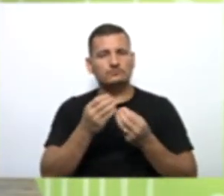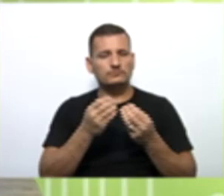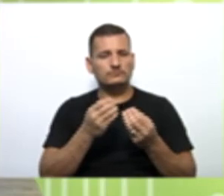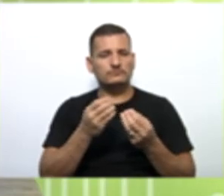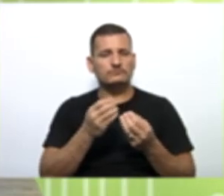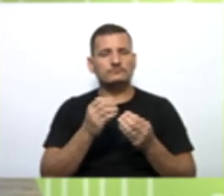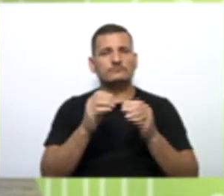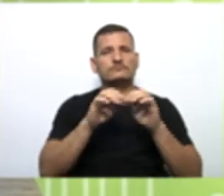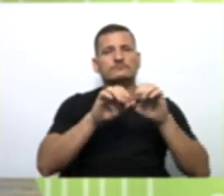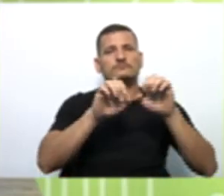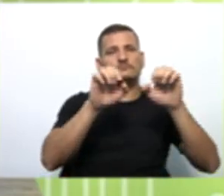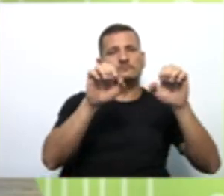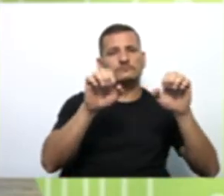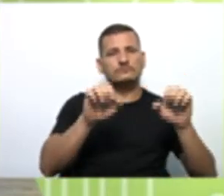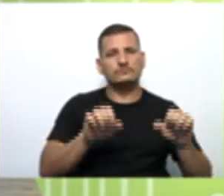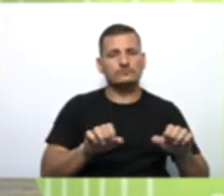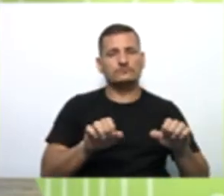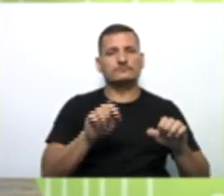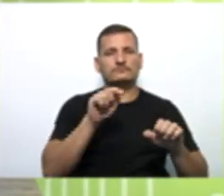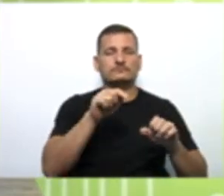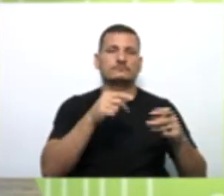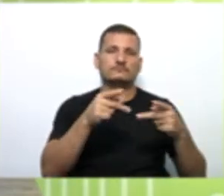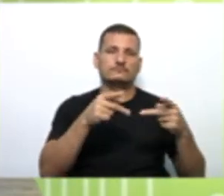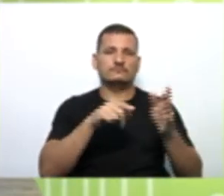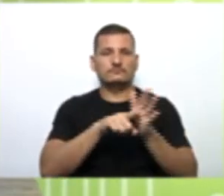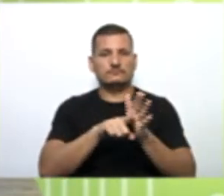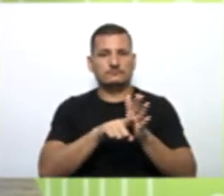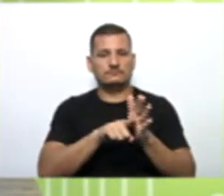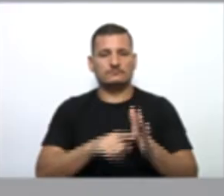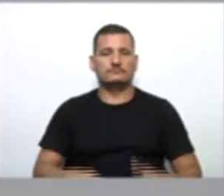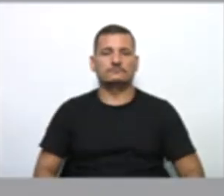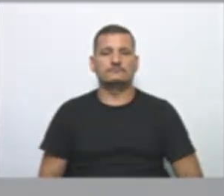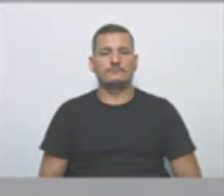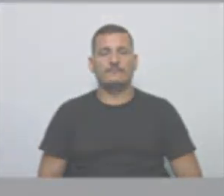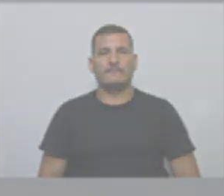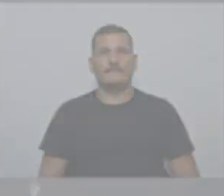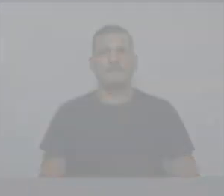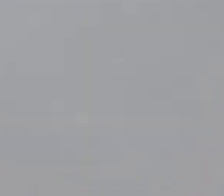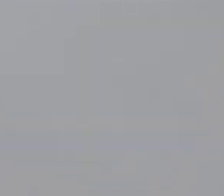qual que é a estrutura, qual é a simulação de estrutura de projeto de pesquisa.